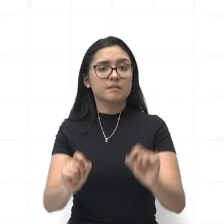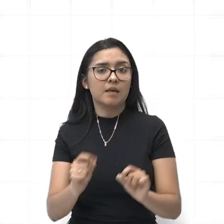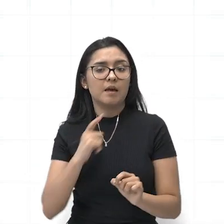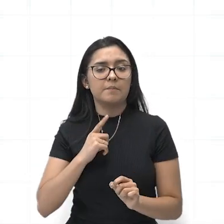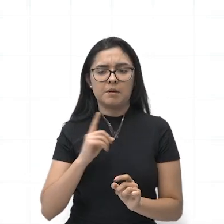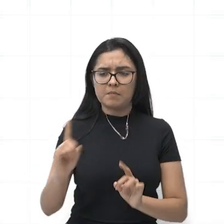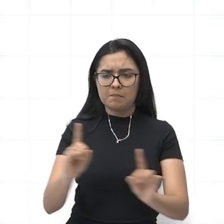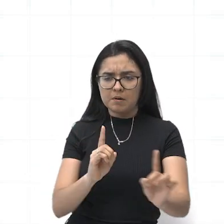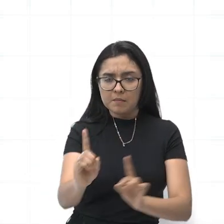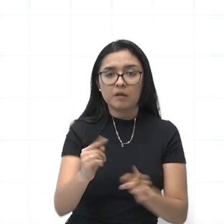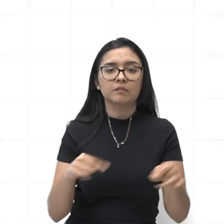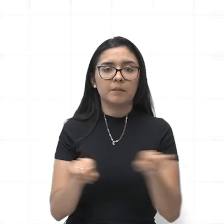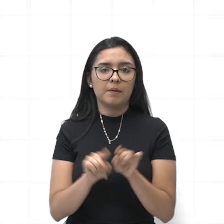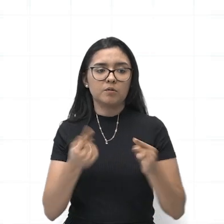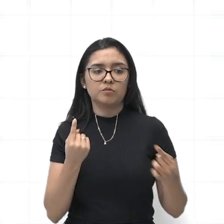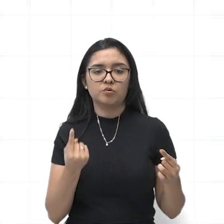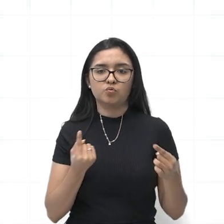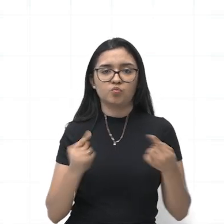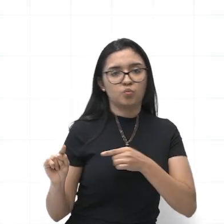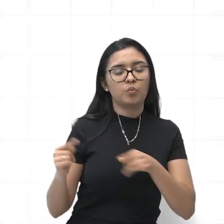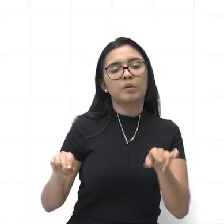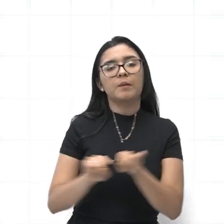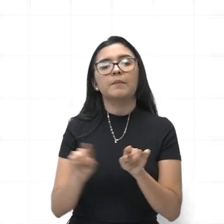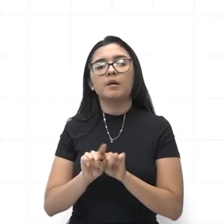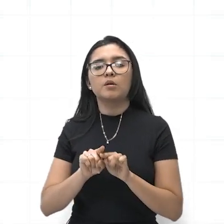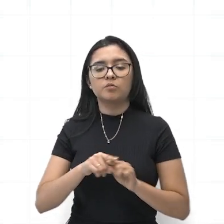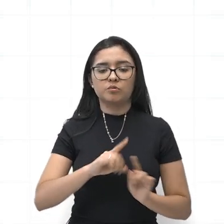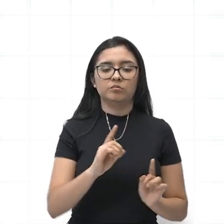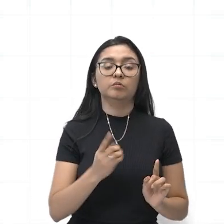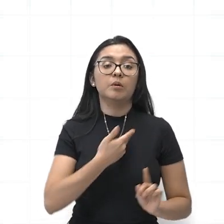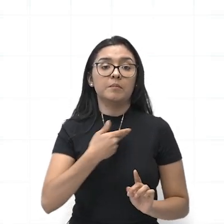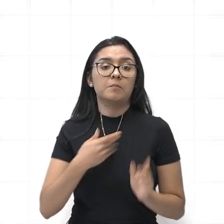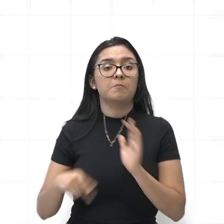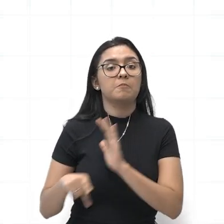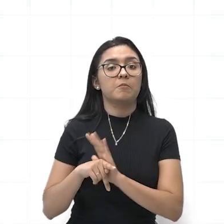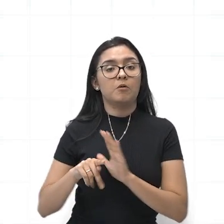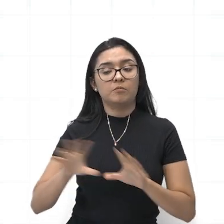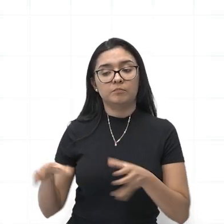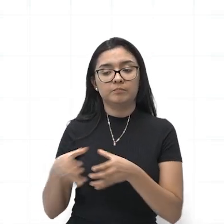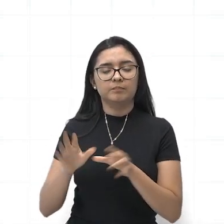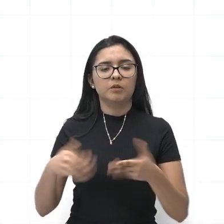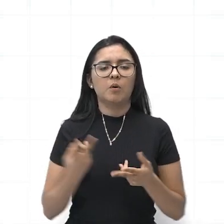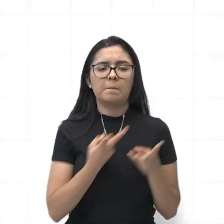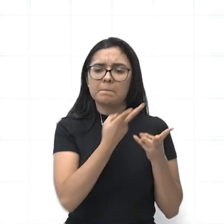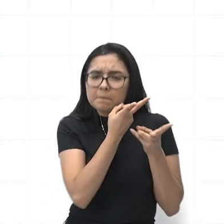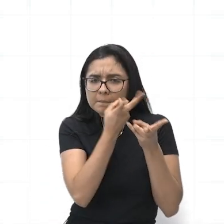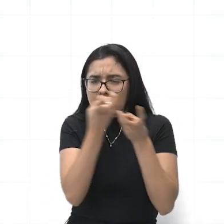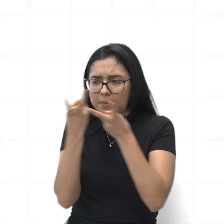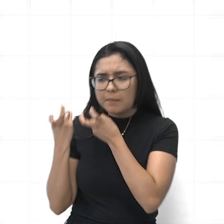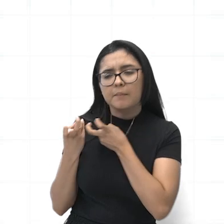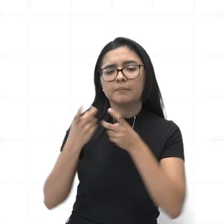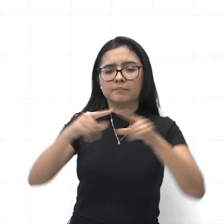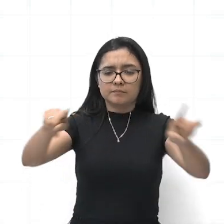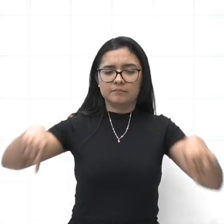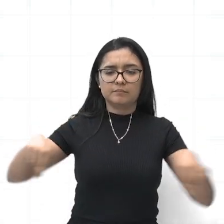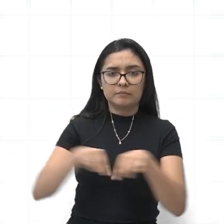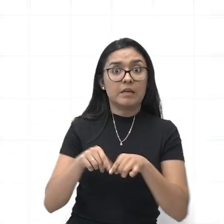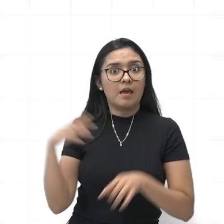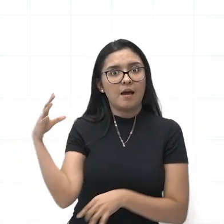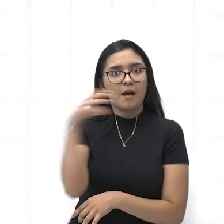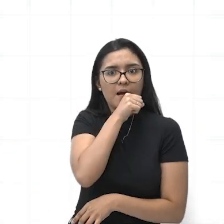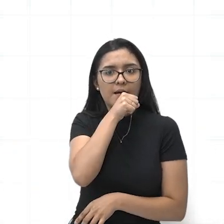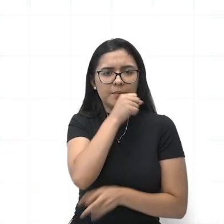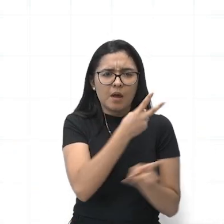dos jogadores e adversários e companheiros de equipe. Logo ele olha todos que estão no campo. Isso é muito